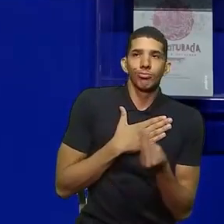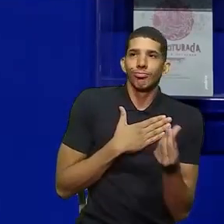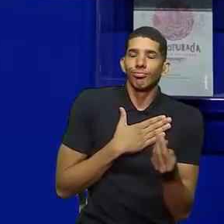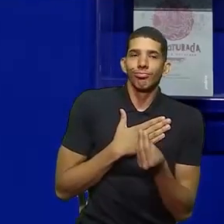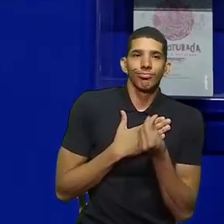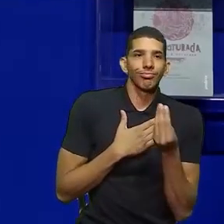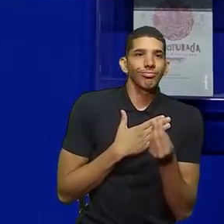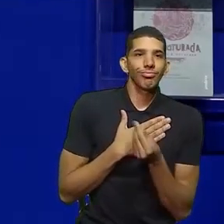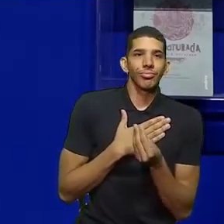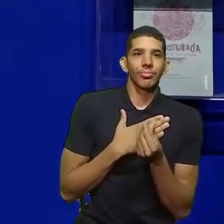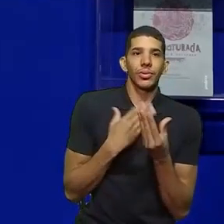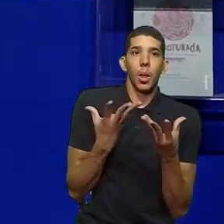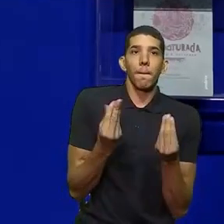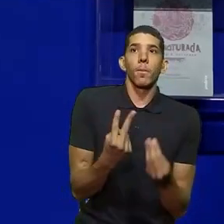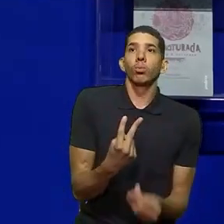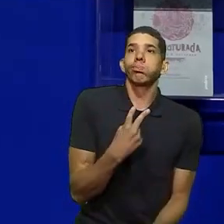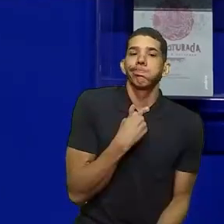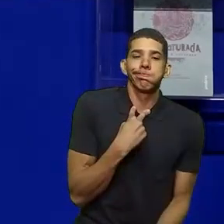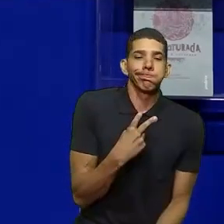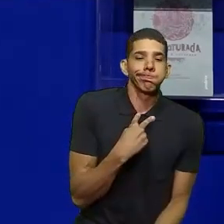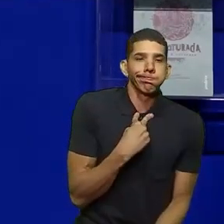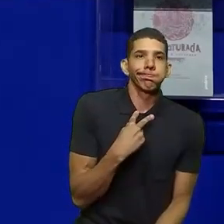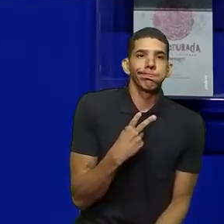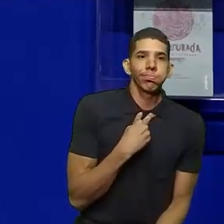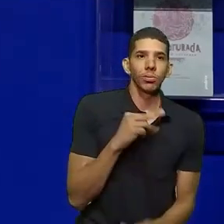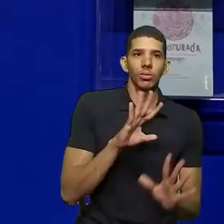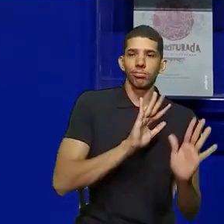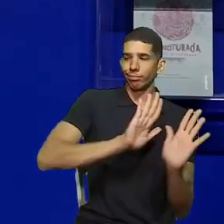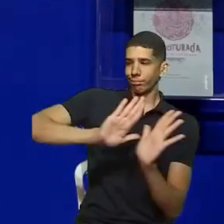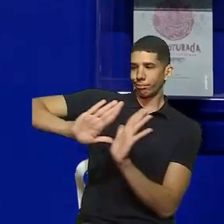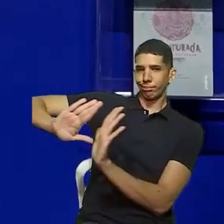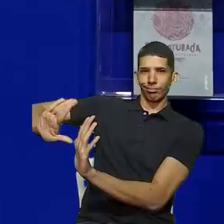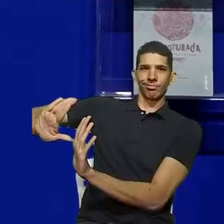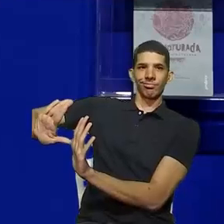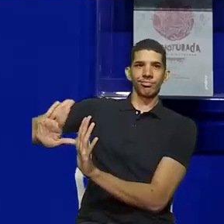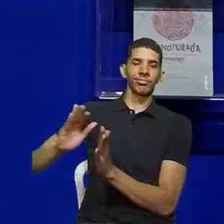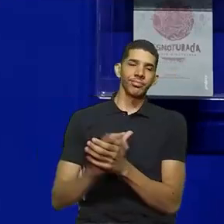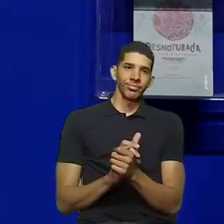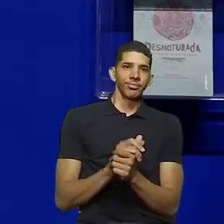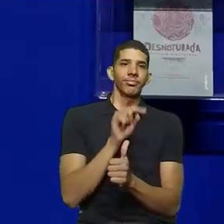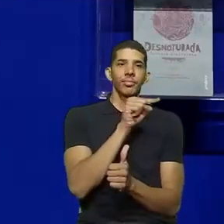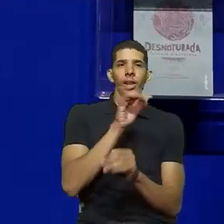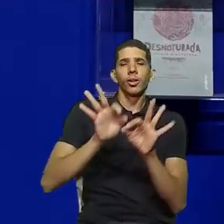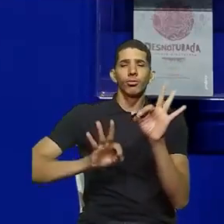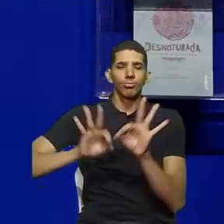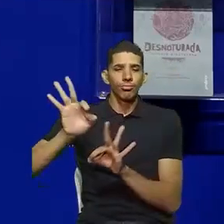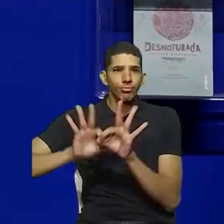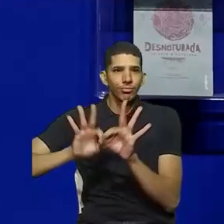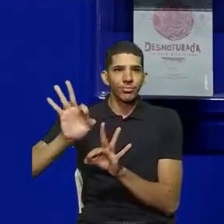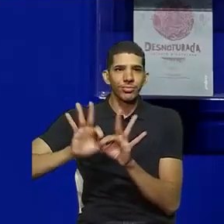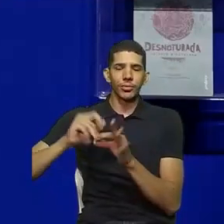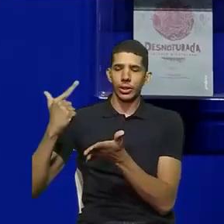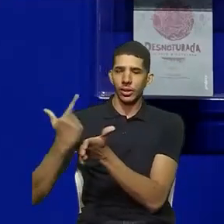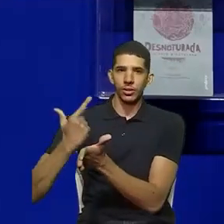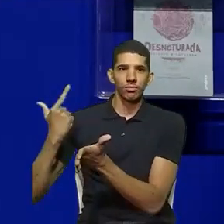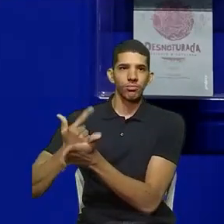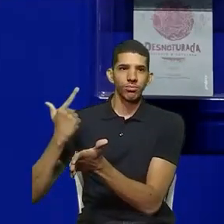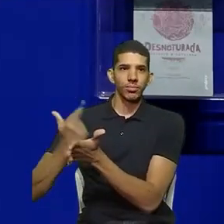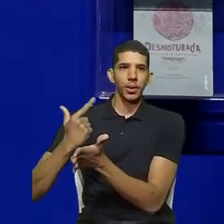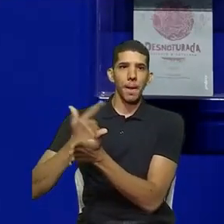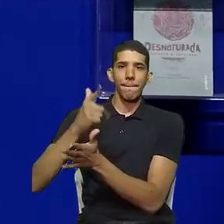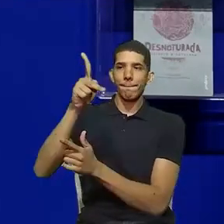para fazer, eu deixei tudo para fazer o prefácio. Porque era como também se